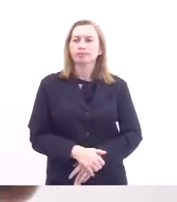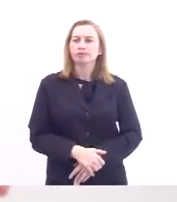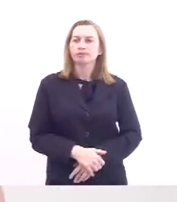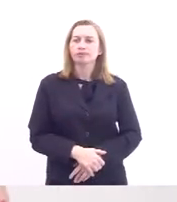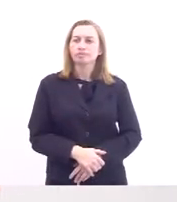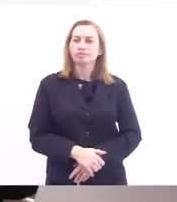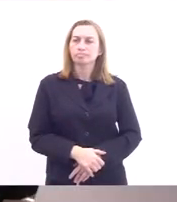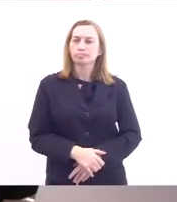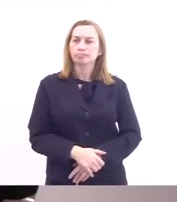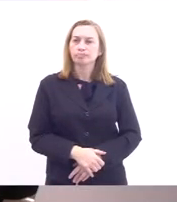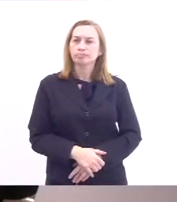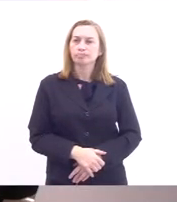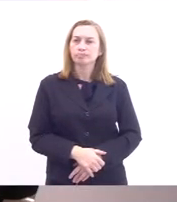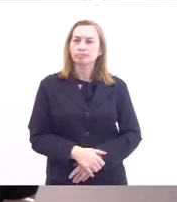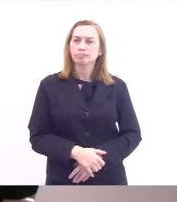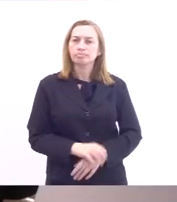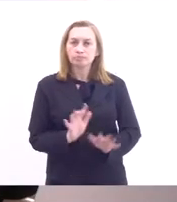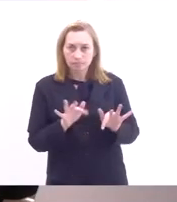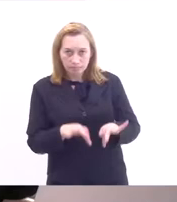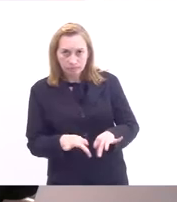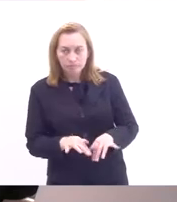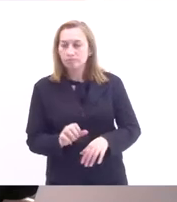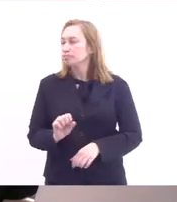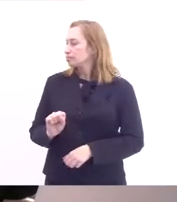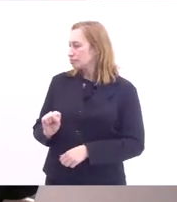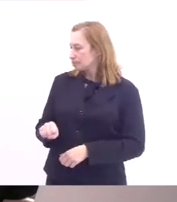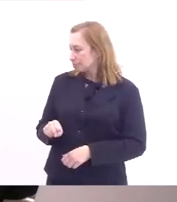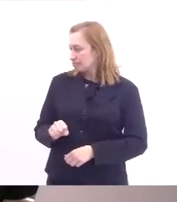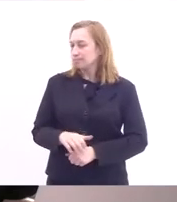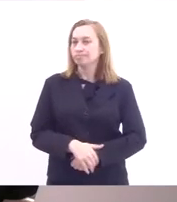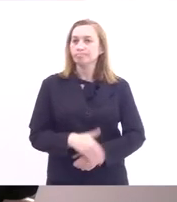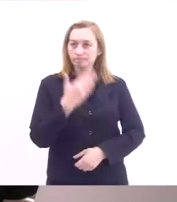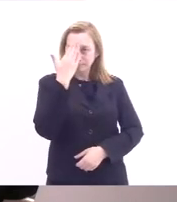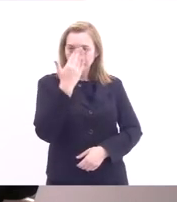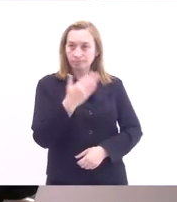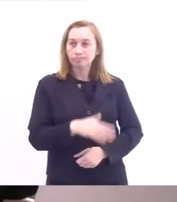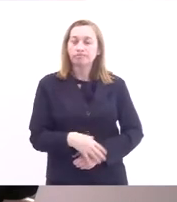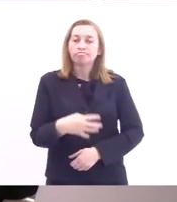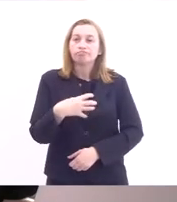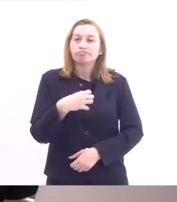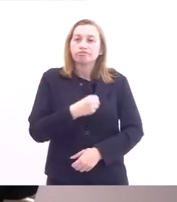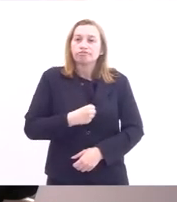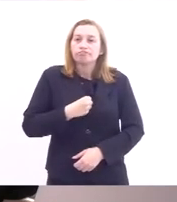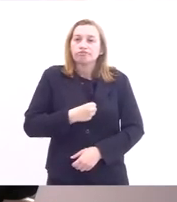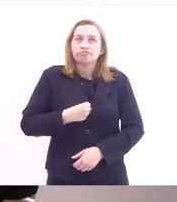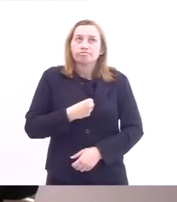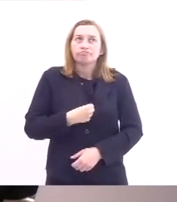A senhora terminou? Terminei. Eu estou sentindo aqui falta